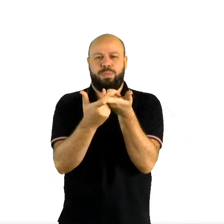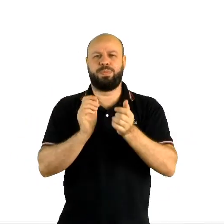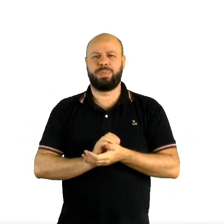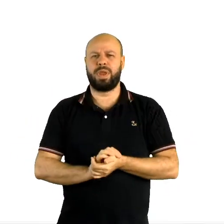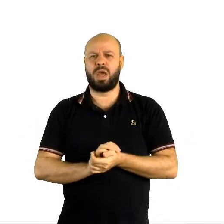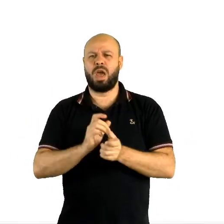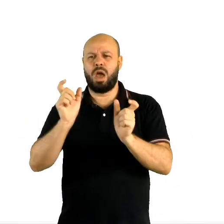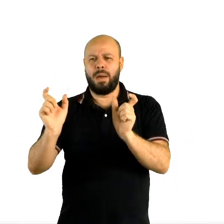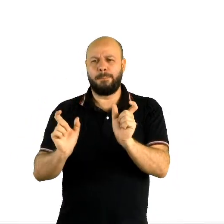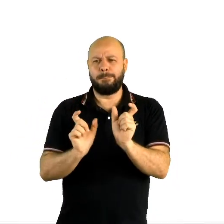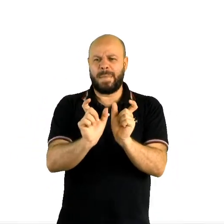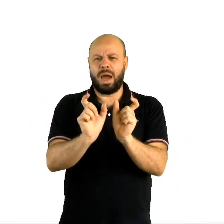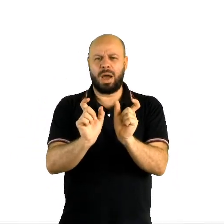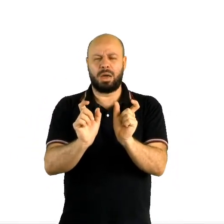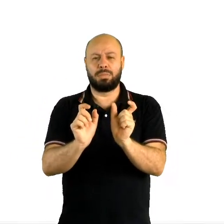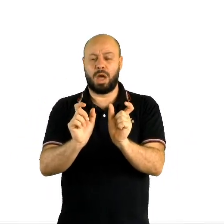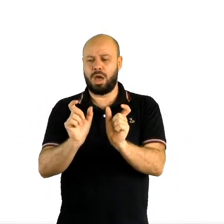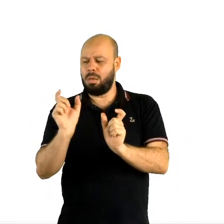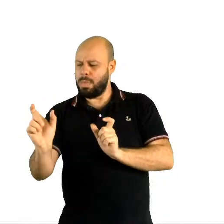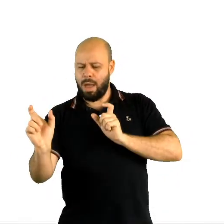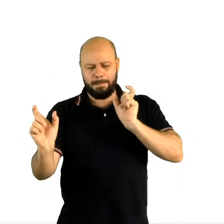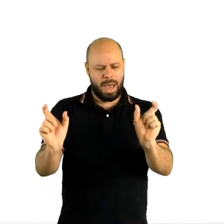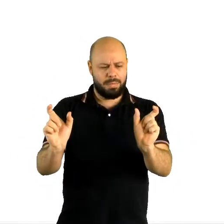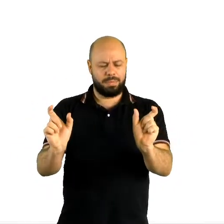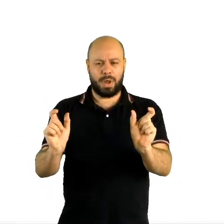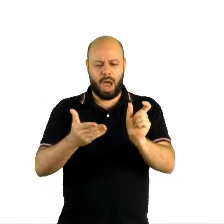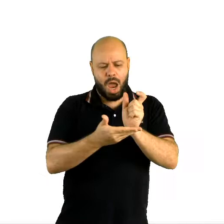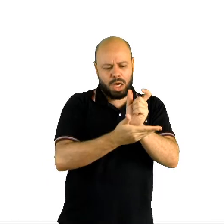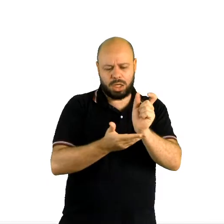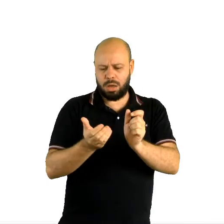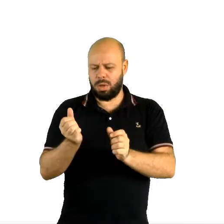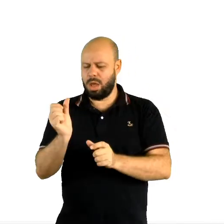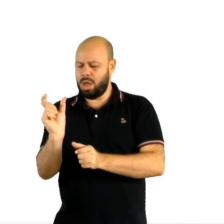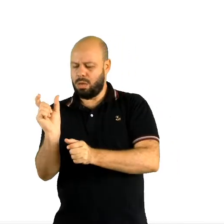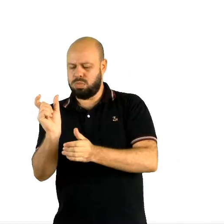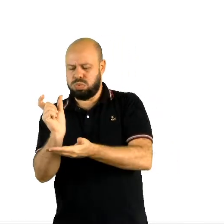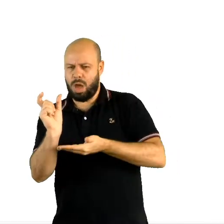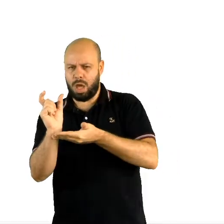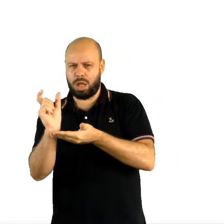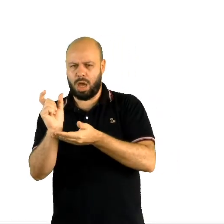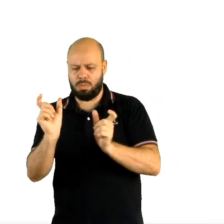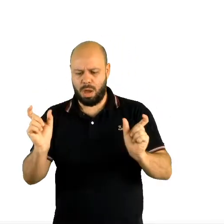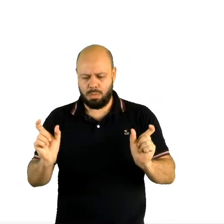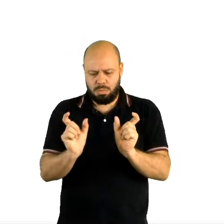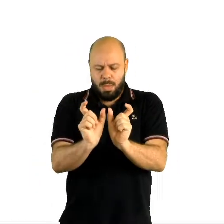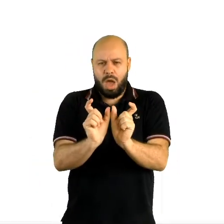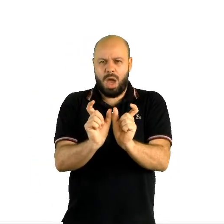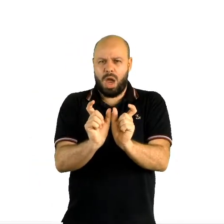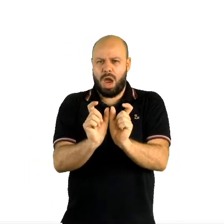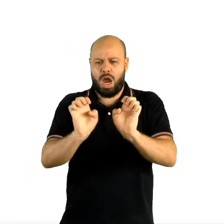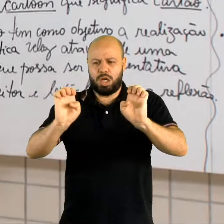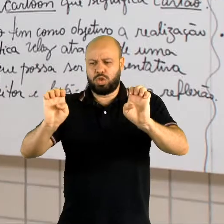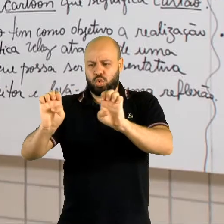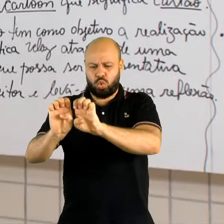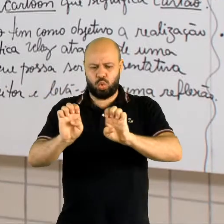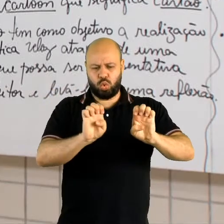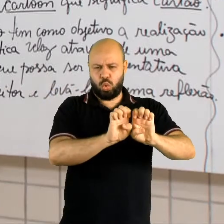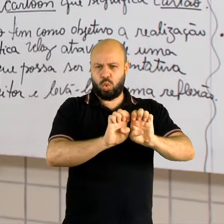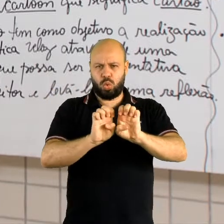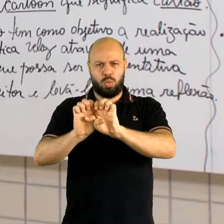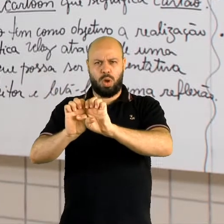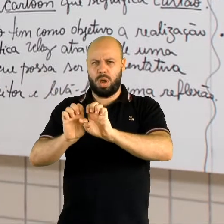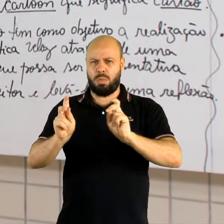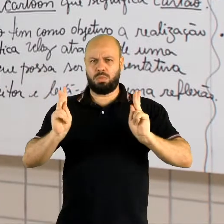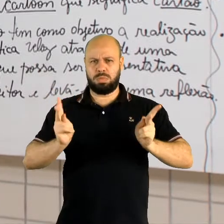Justaposição, na união dos termos, os radicais não sofrem qualquer alteração em sua estrutura, ela não perde nenhuma